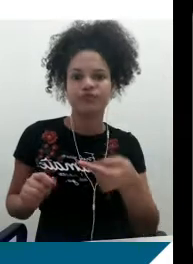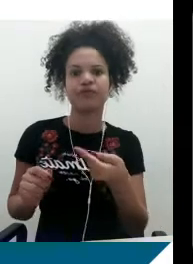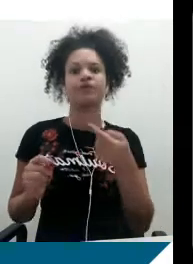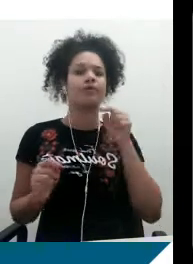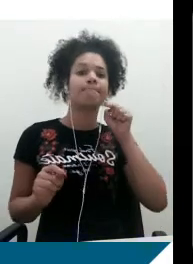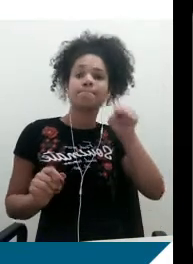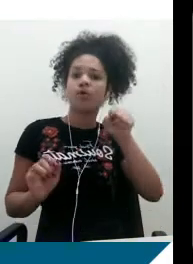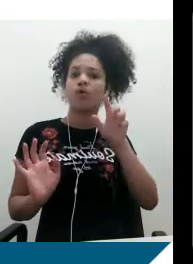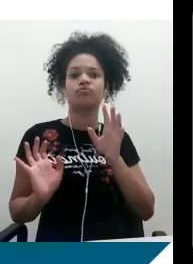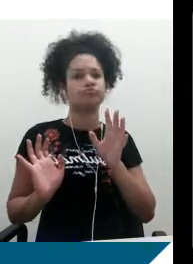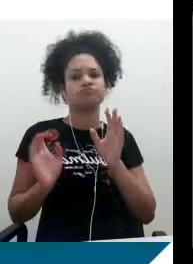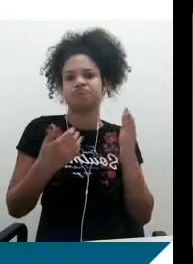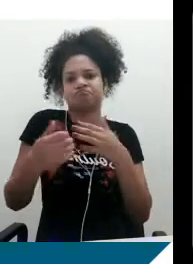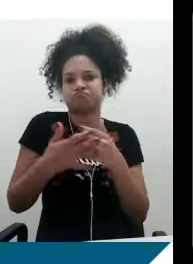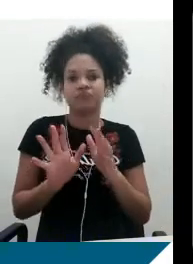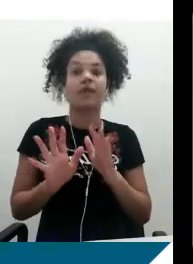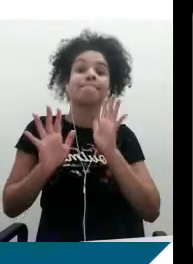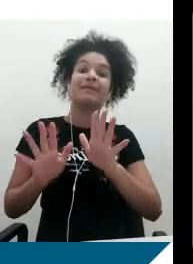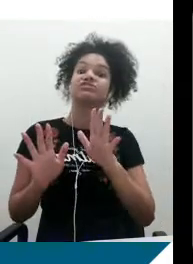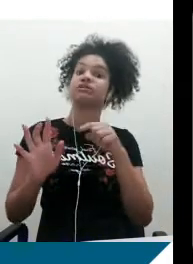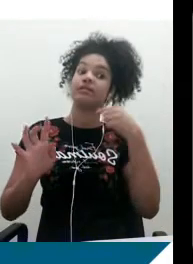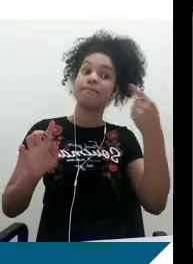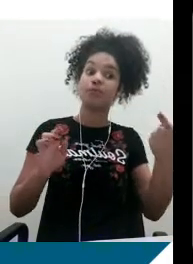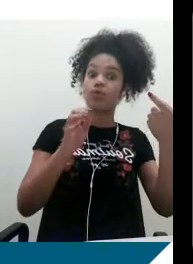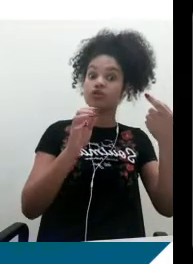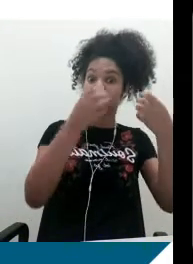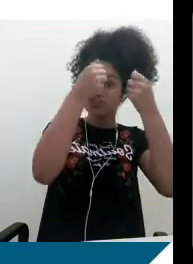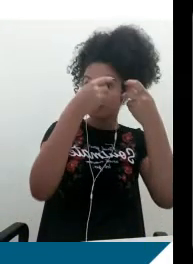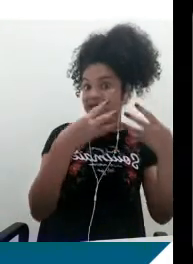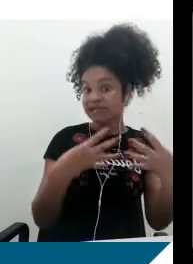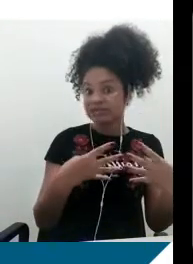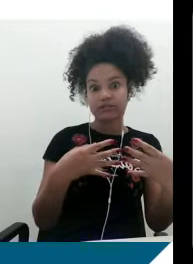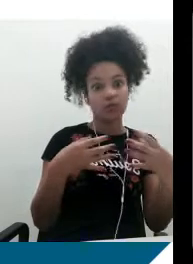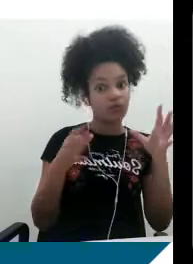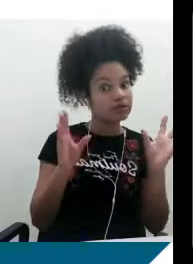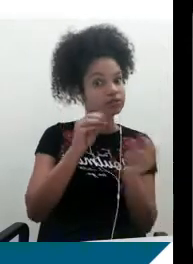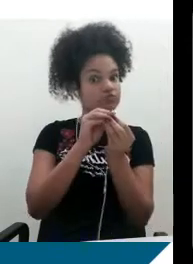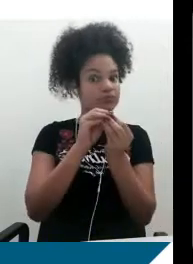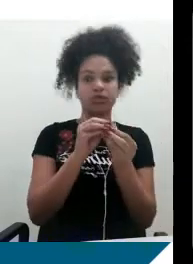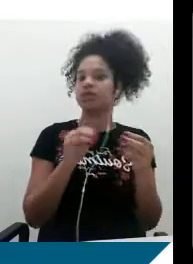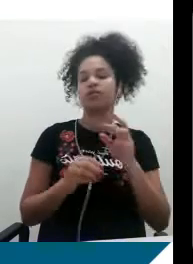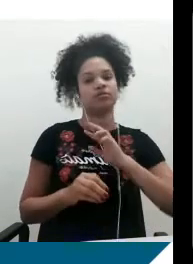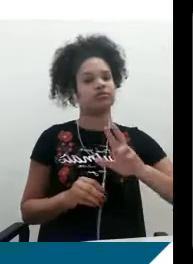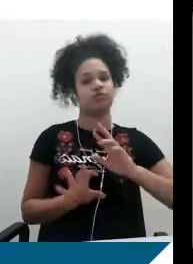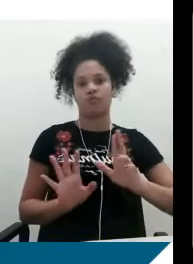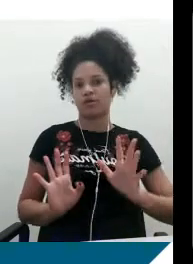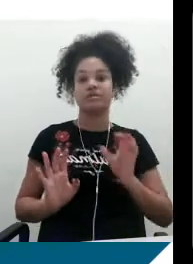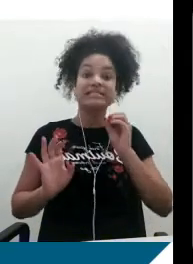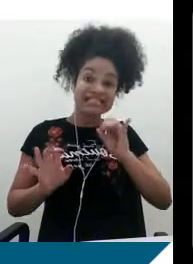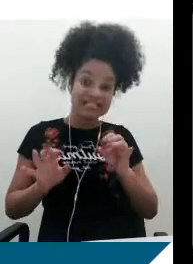breve explicação sobre como esses itens são aplicáveis. Se não houver essa breve explicação, não é uma